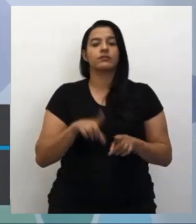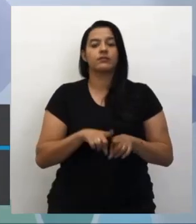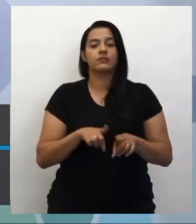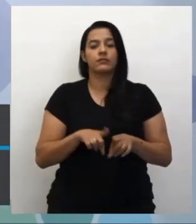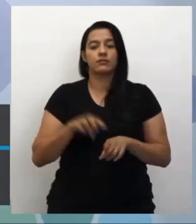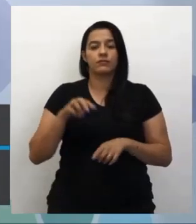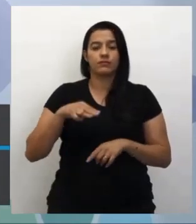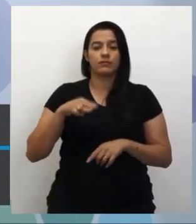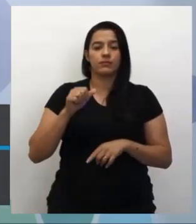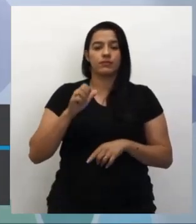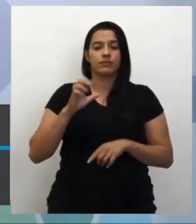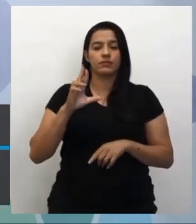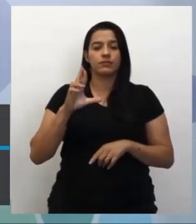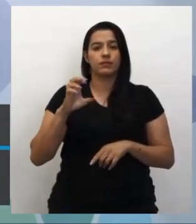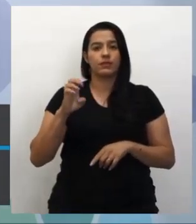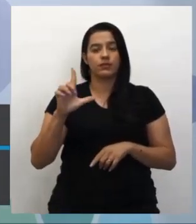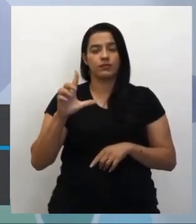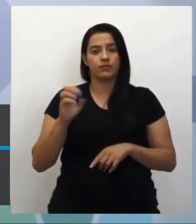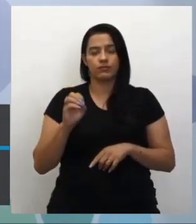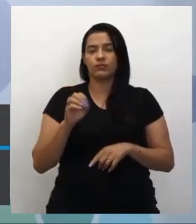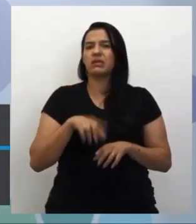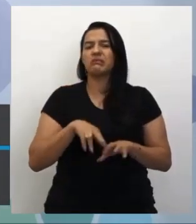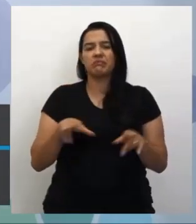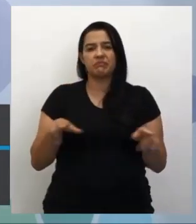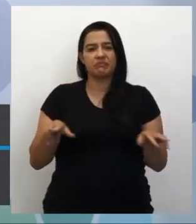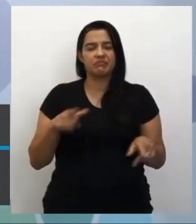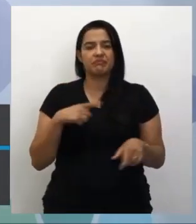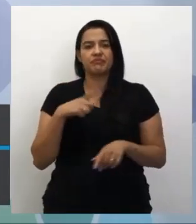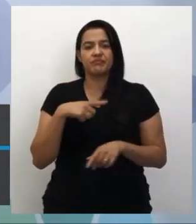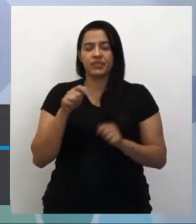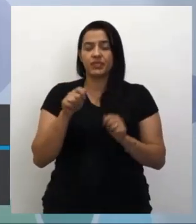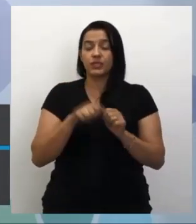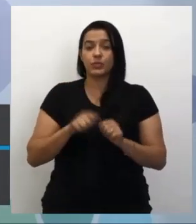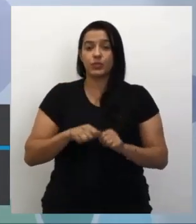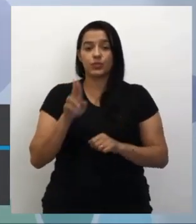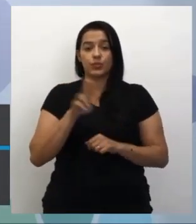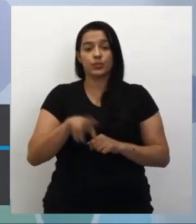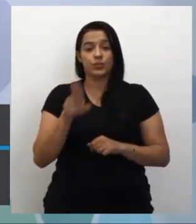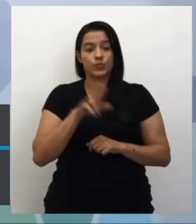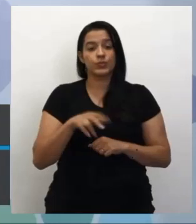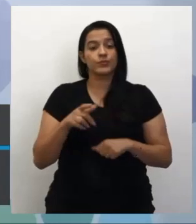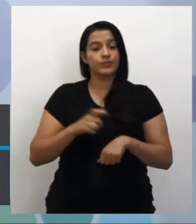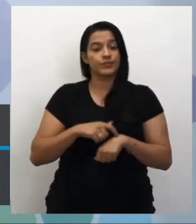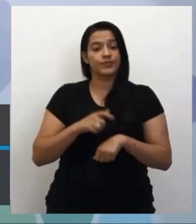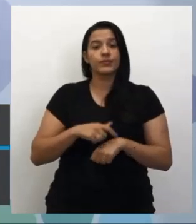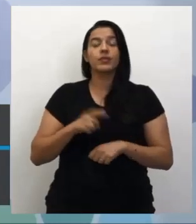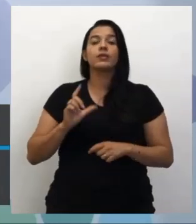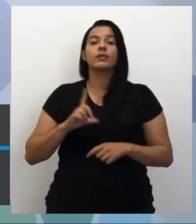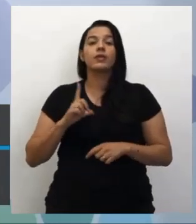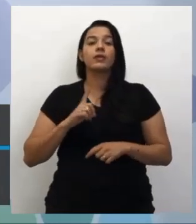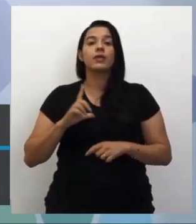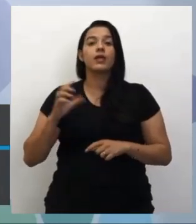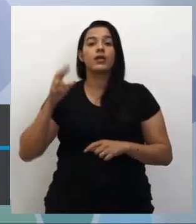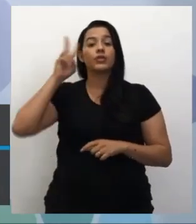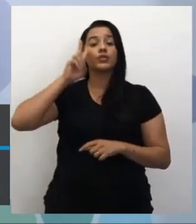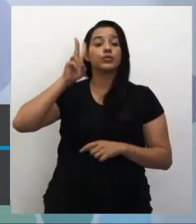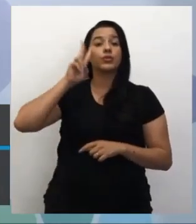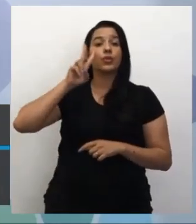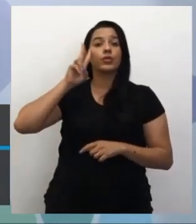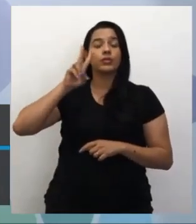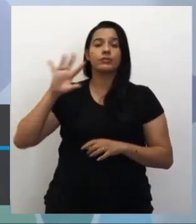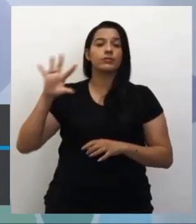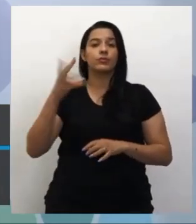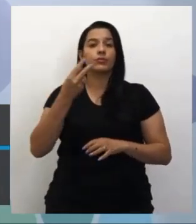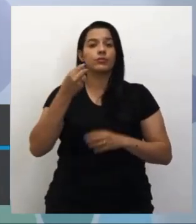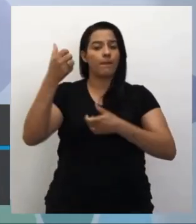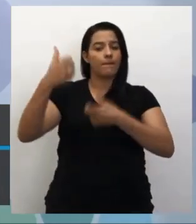Proust, escritores maravilhosos. Então, elementos da narrativa, personagem, espaço, narrador, tempo. Enredo. O enredo. O que é o enredo? É a história em